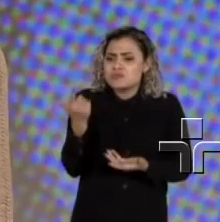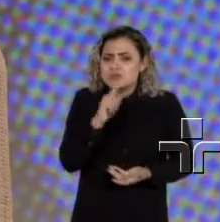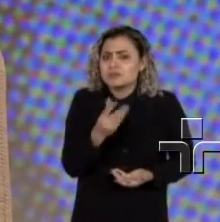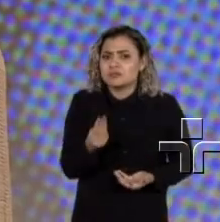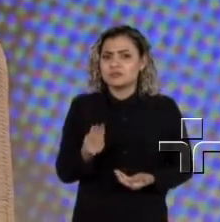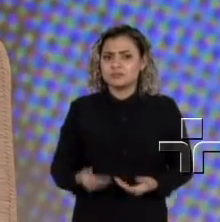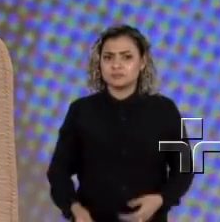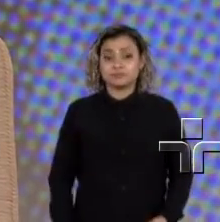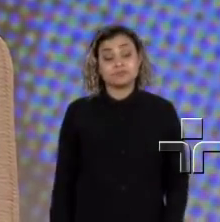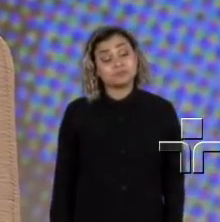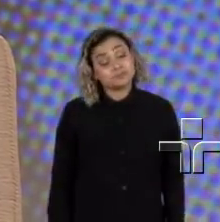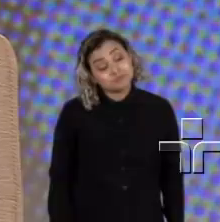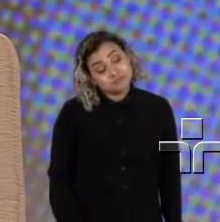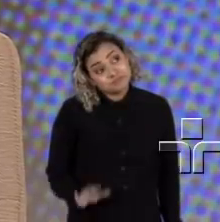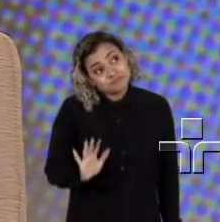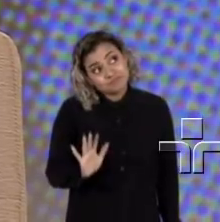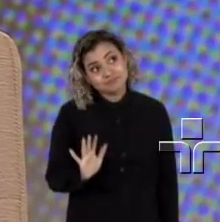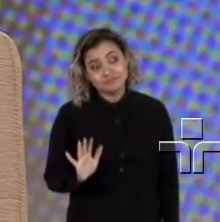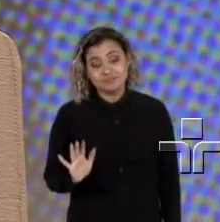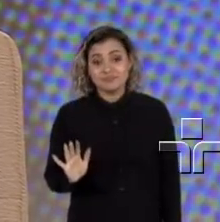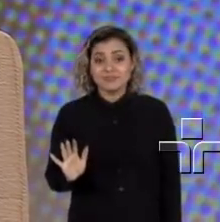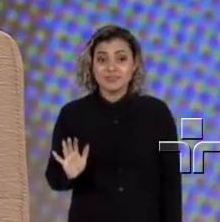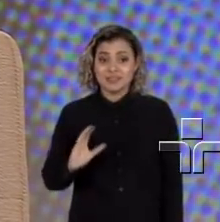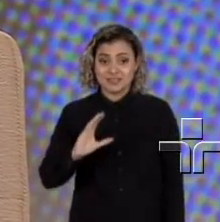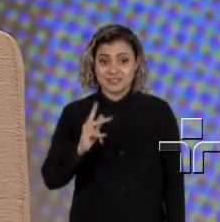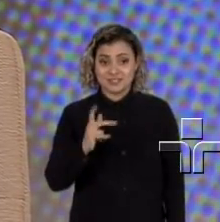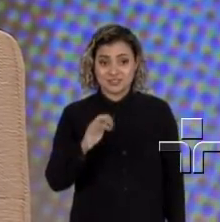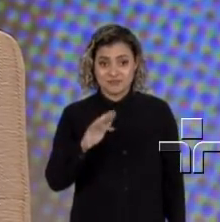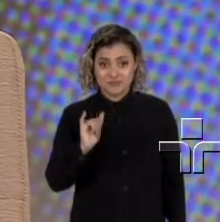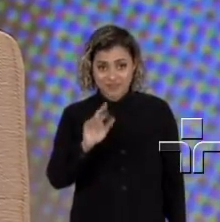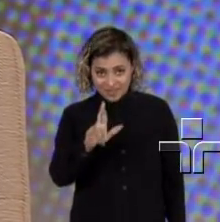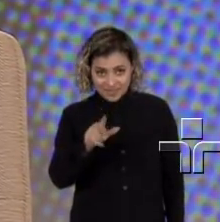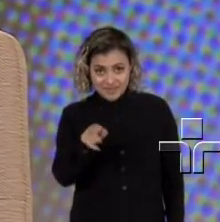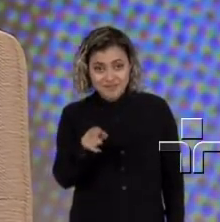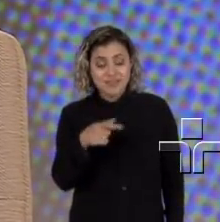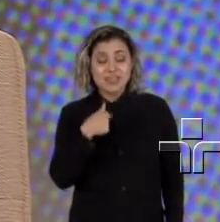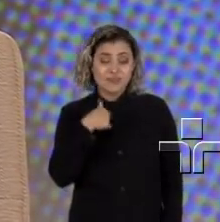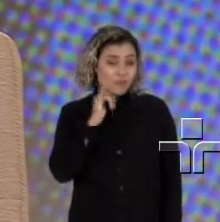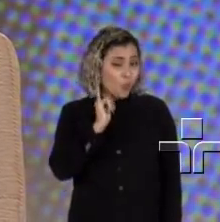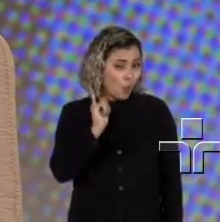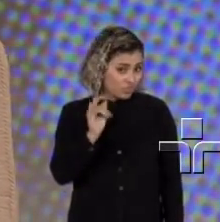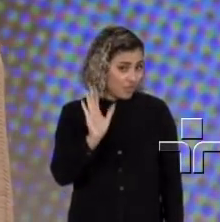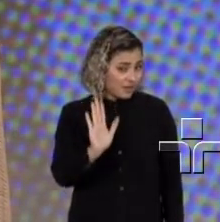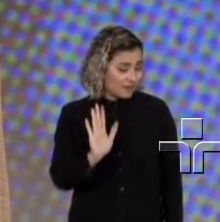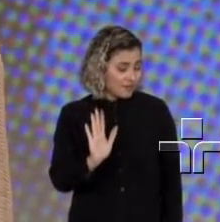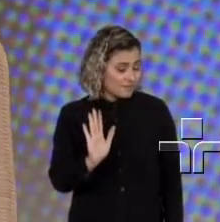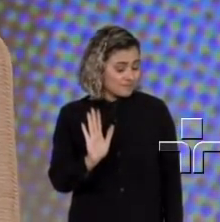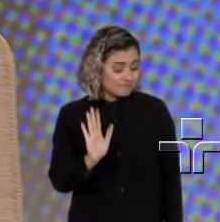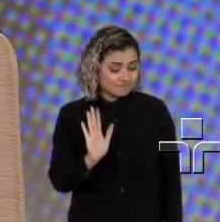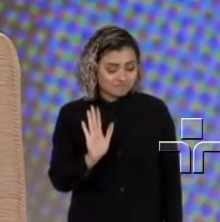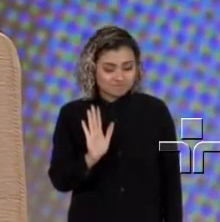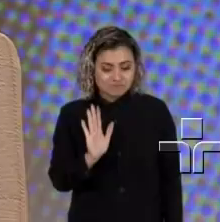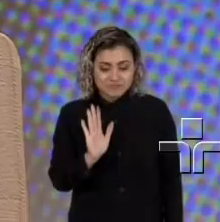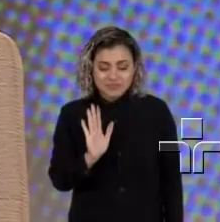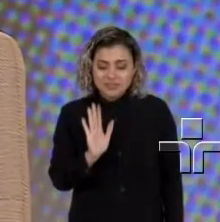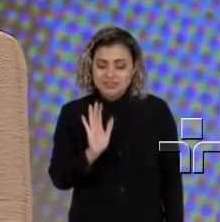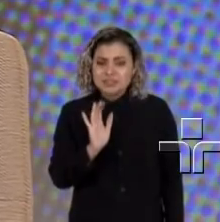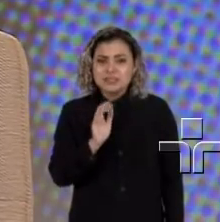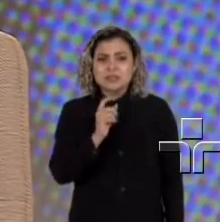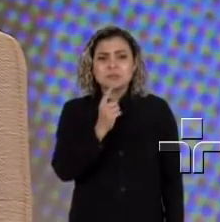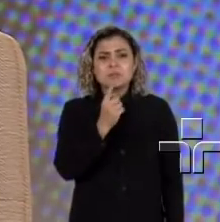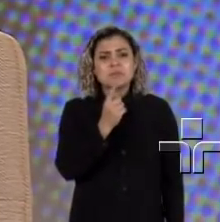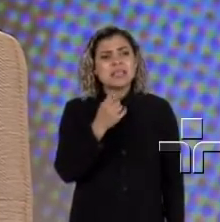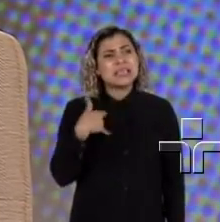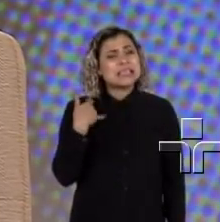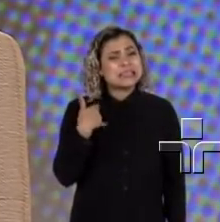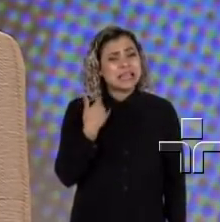Então, Xavier, eu vou falar uma coisa para você. Quando agora eu estou com 65